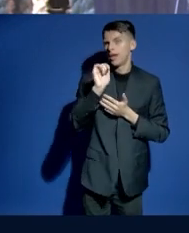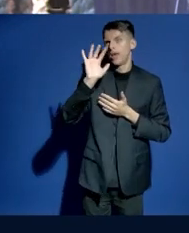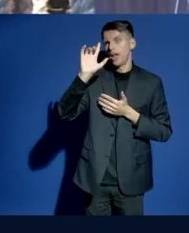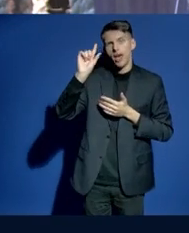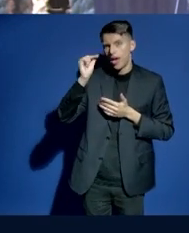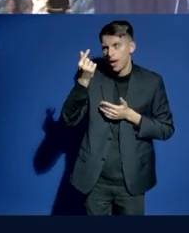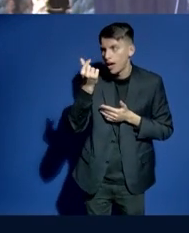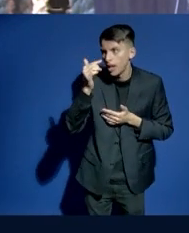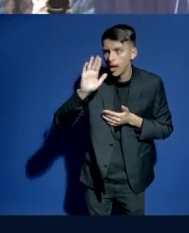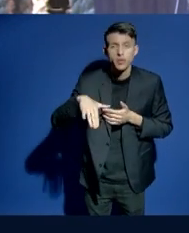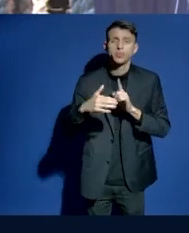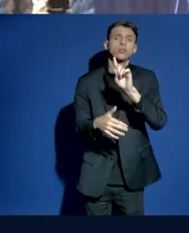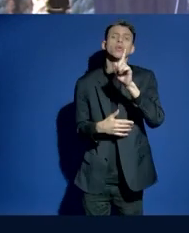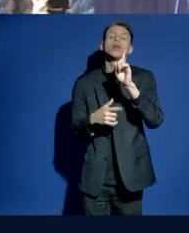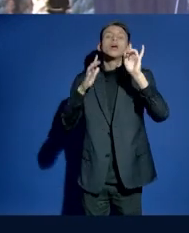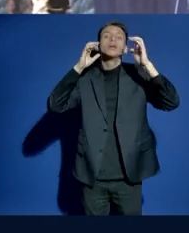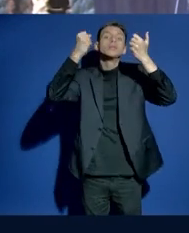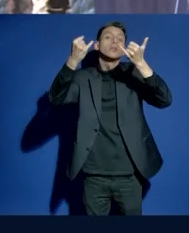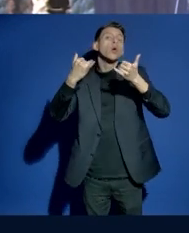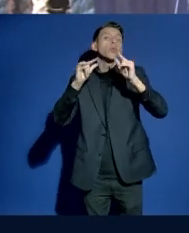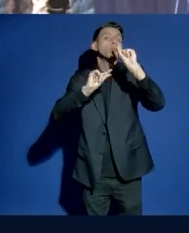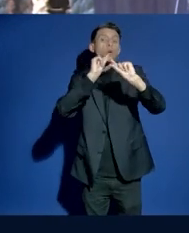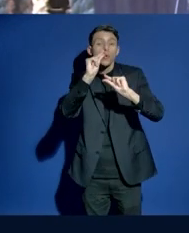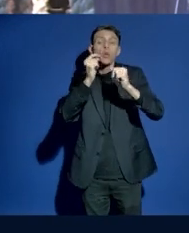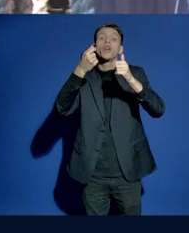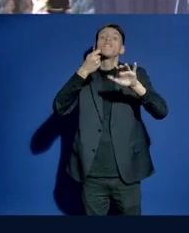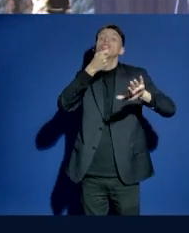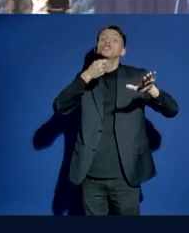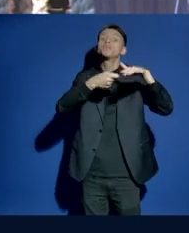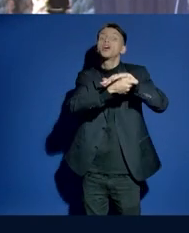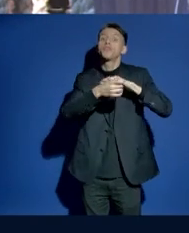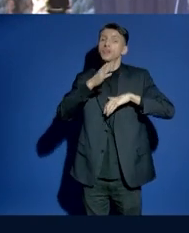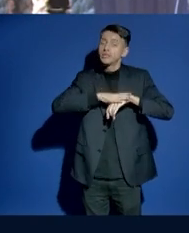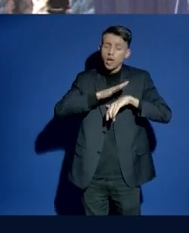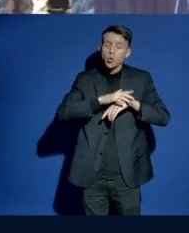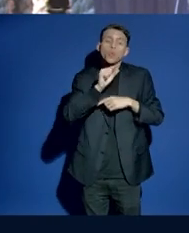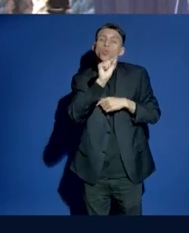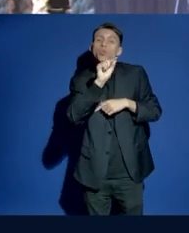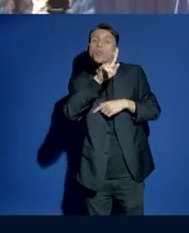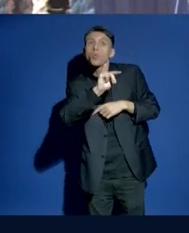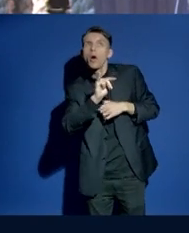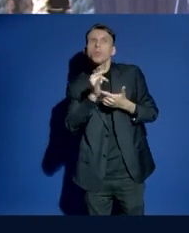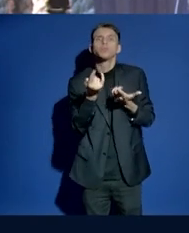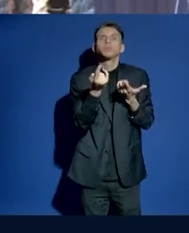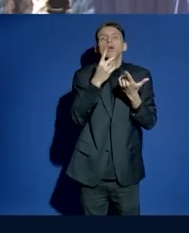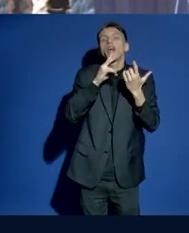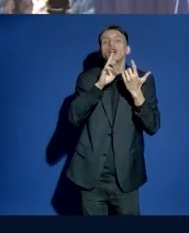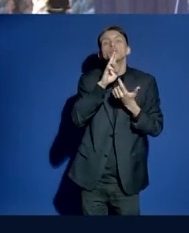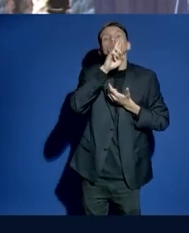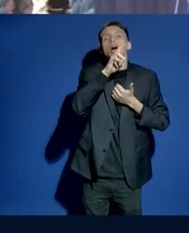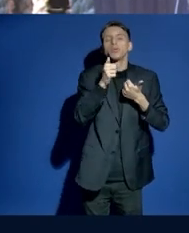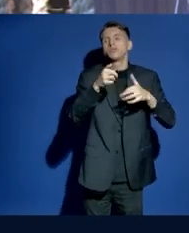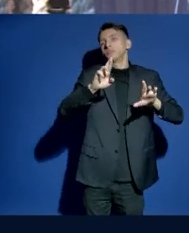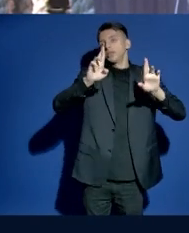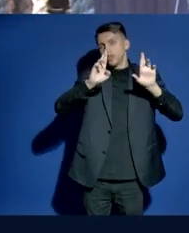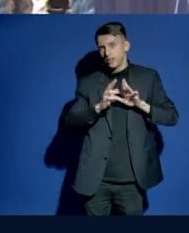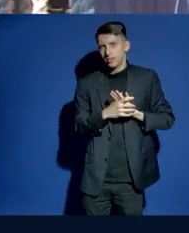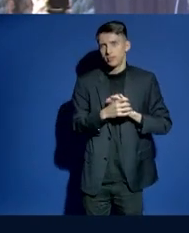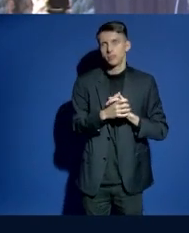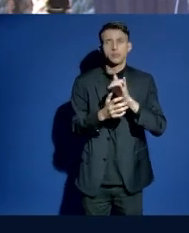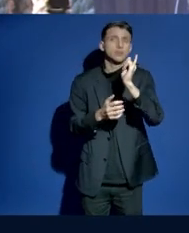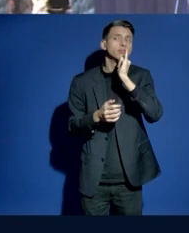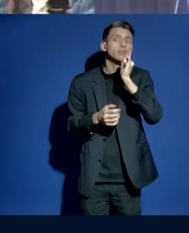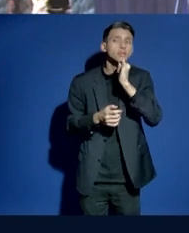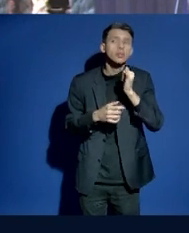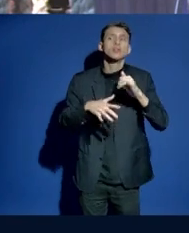que você explicasse um pouquinho os investimentos que vocês fizeram que vocês ainda vão fazer e os retornos esperados é independentemente de ter